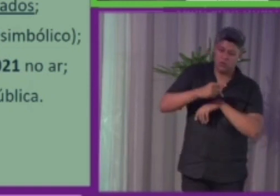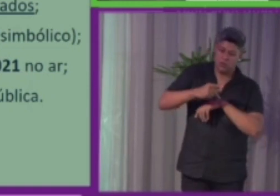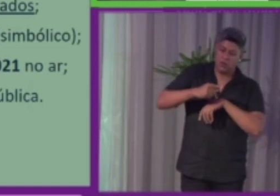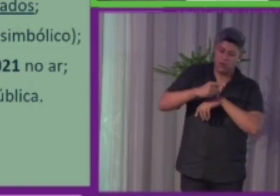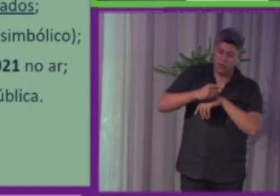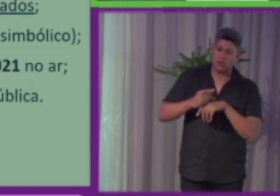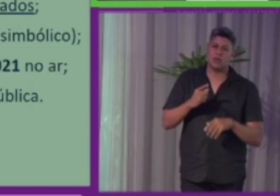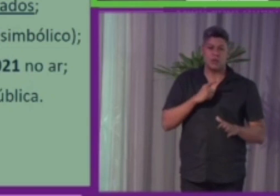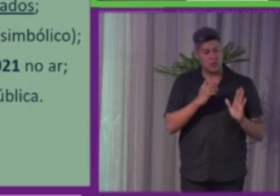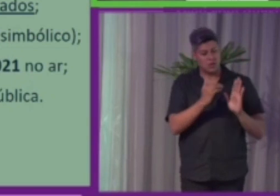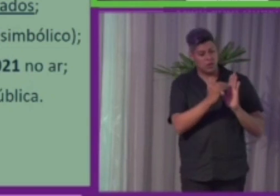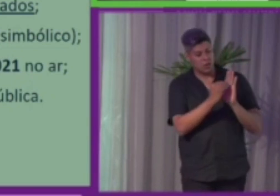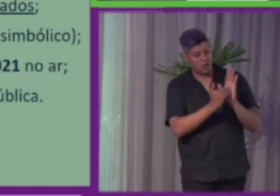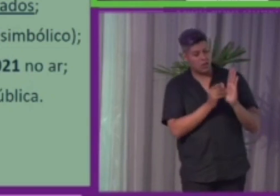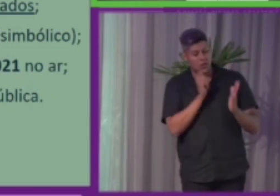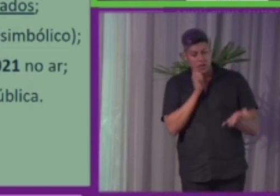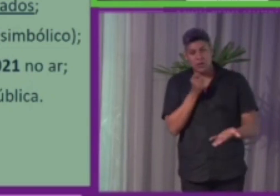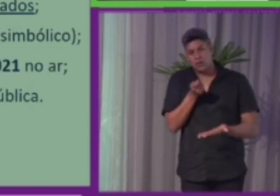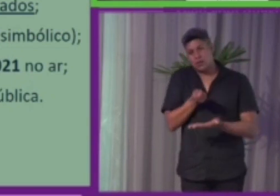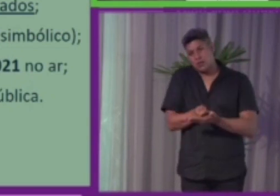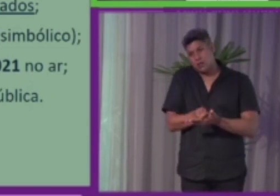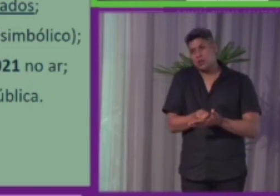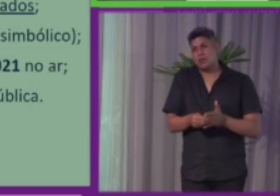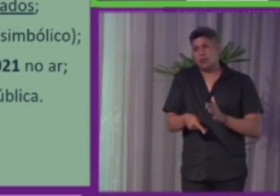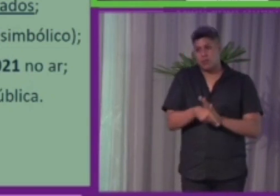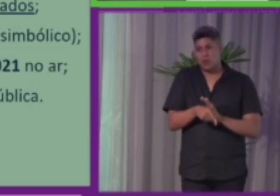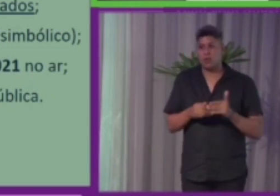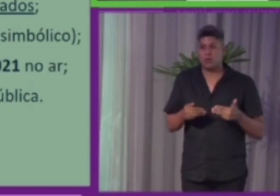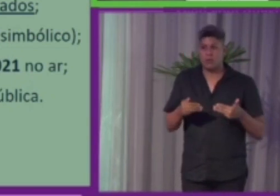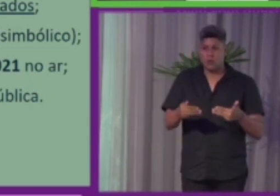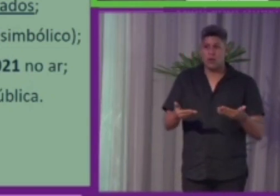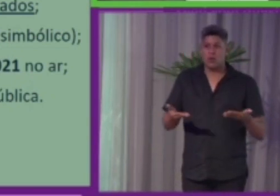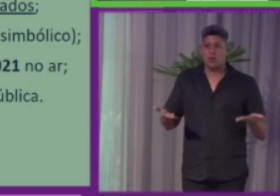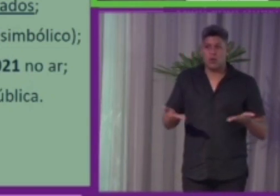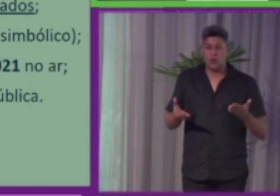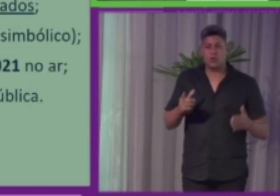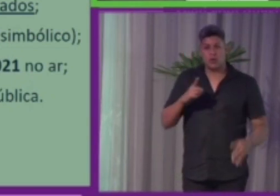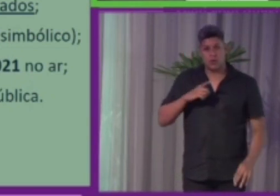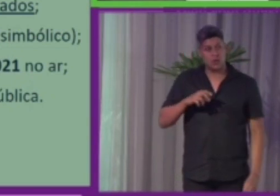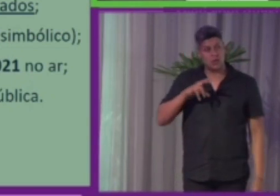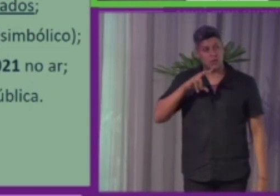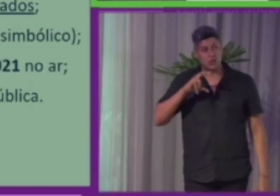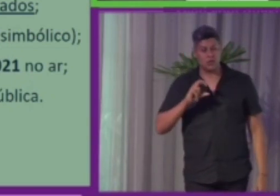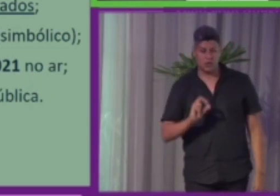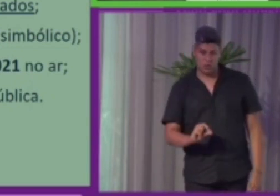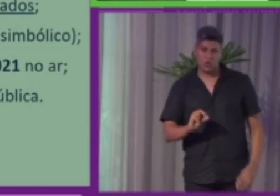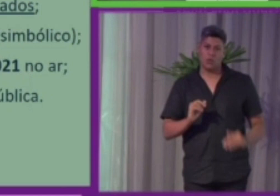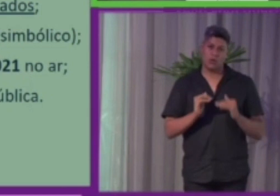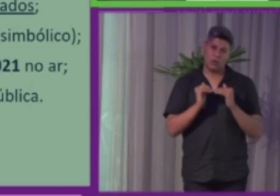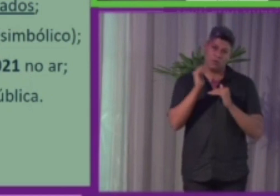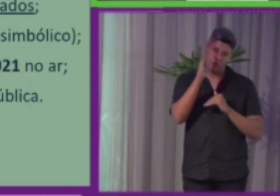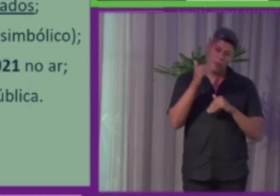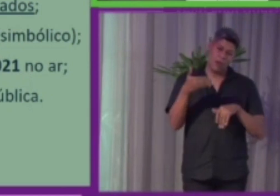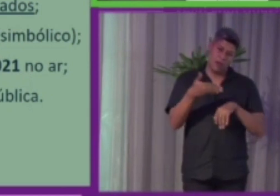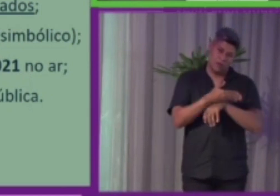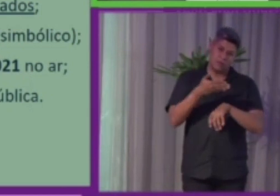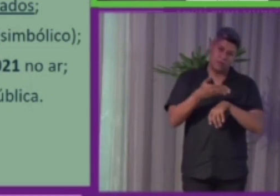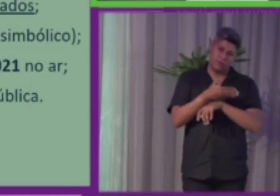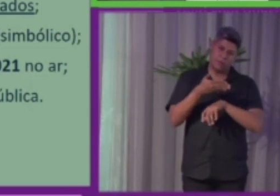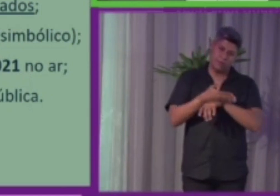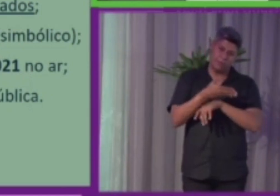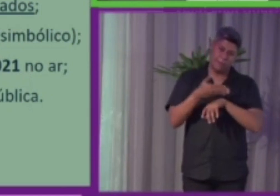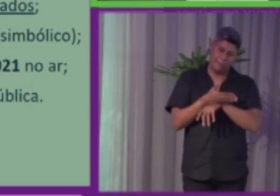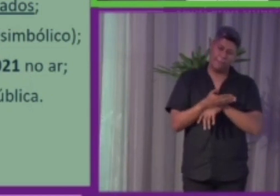de dados para decisões do Ministério. Hoje nós temos mais de 50 centros participando, de 22 estados